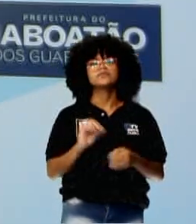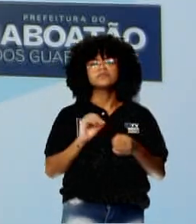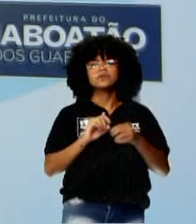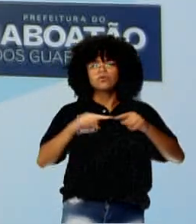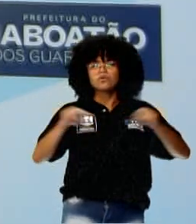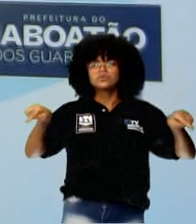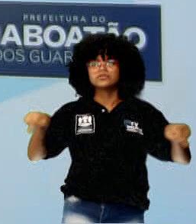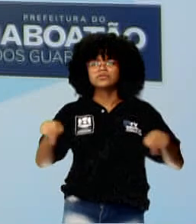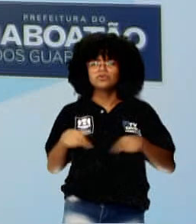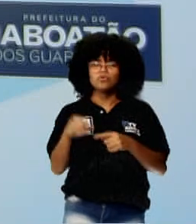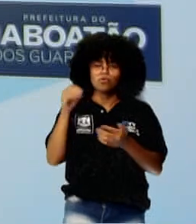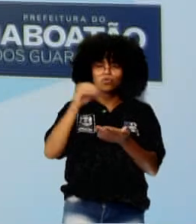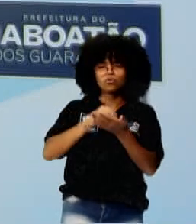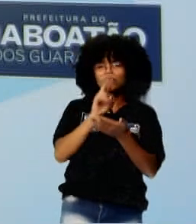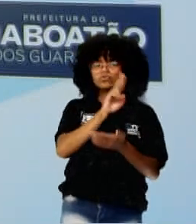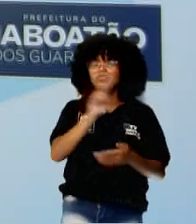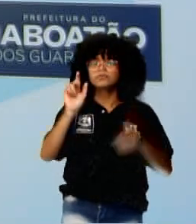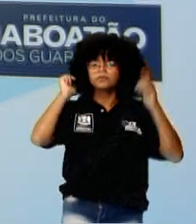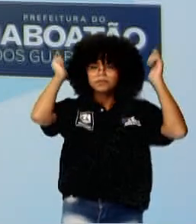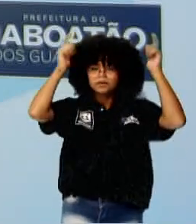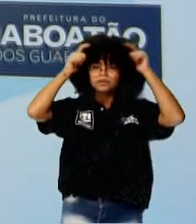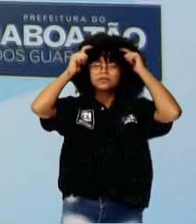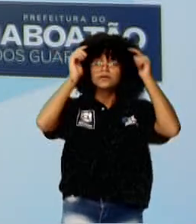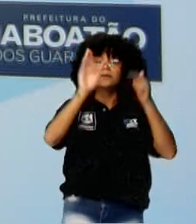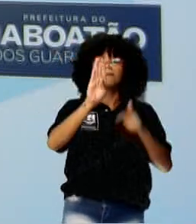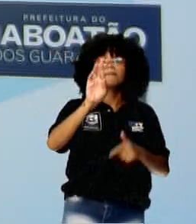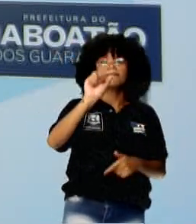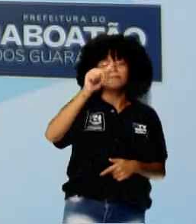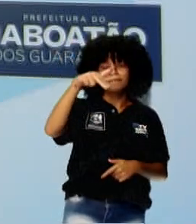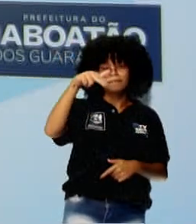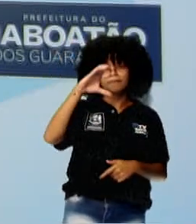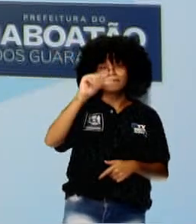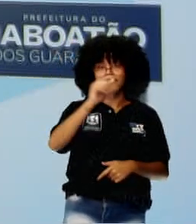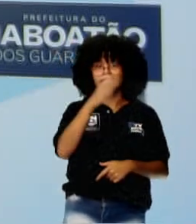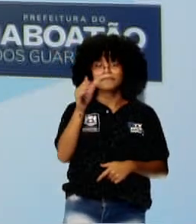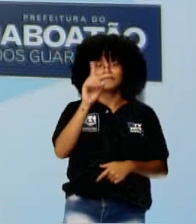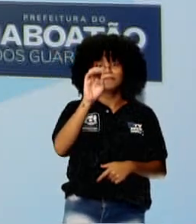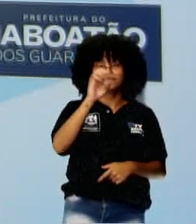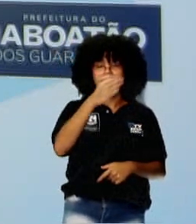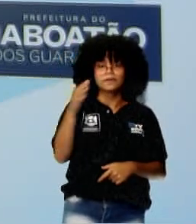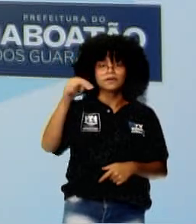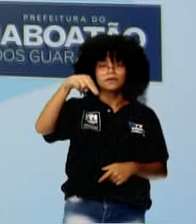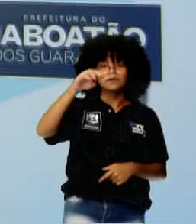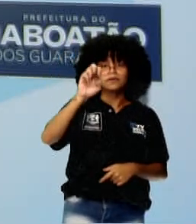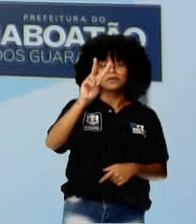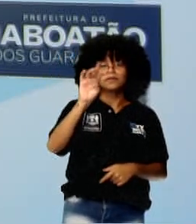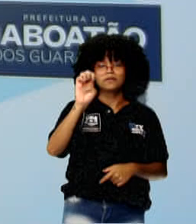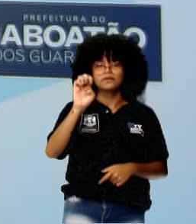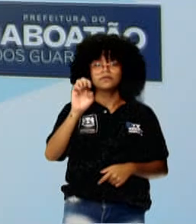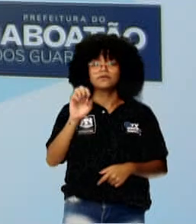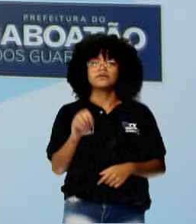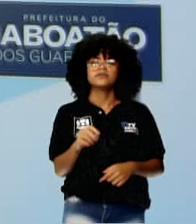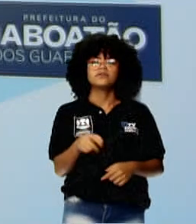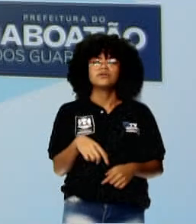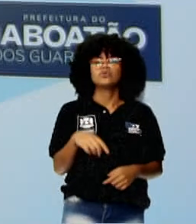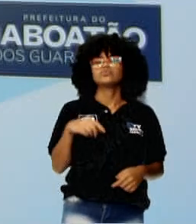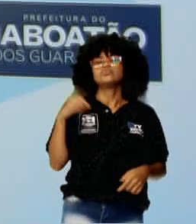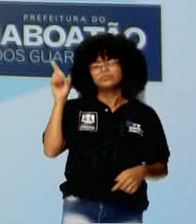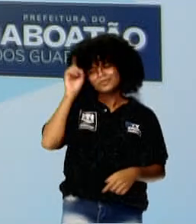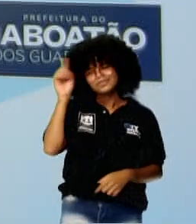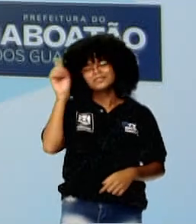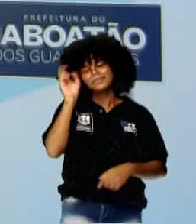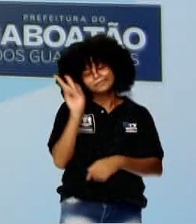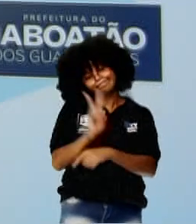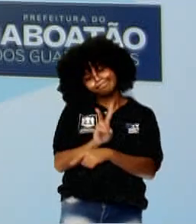vidro escreveram numa plaquinha. Princesa Branca de Neve. Colocaram sobre ele. E se revezavam todos os dias na